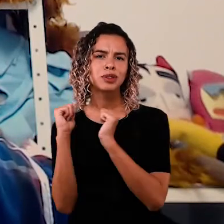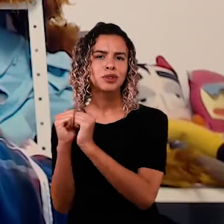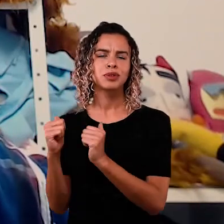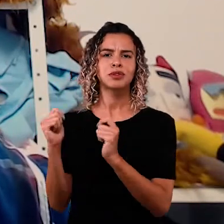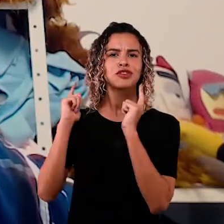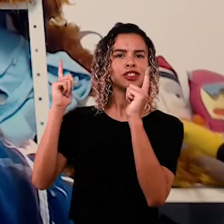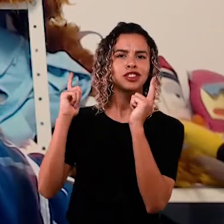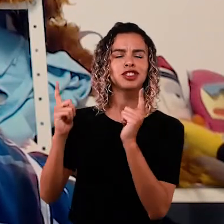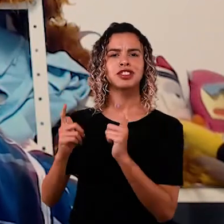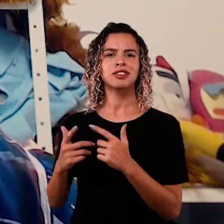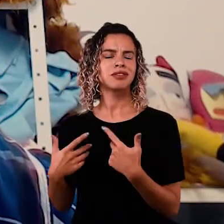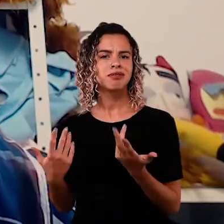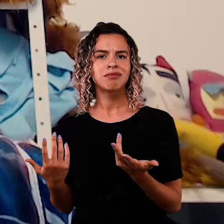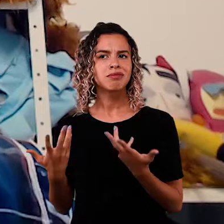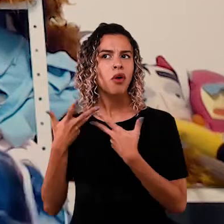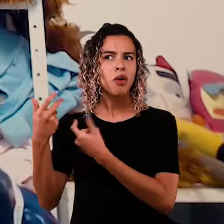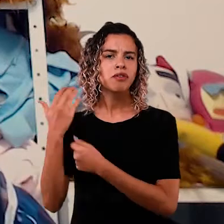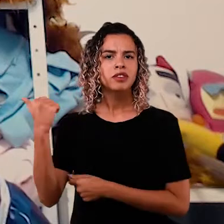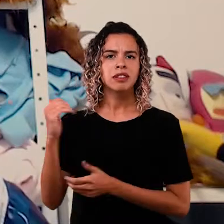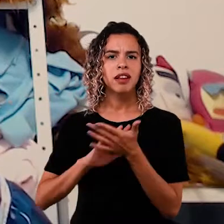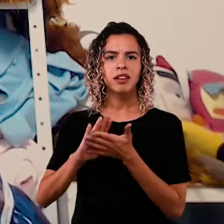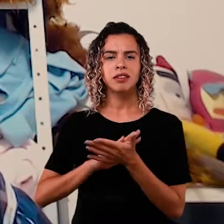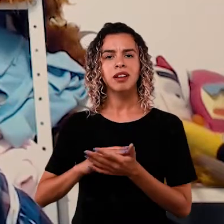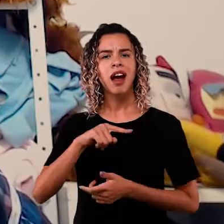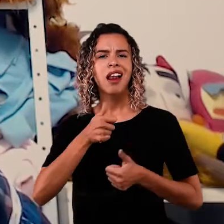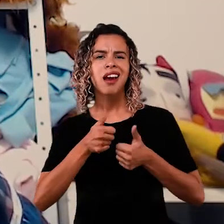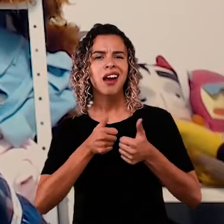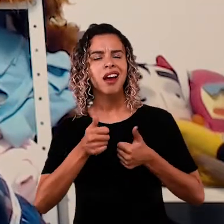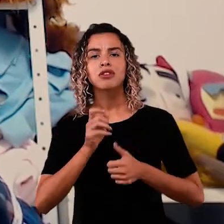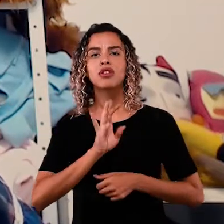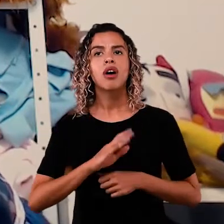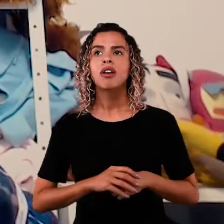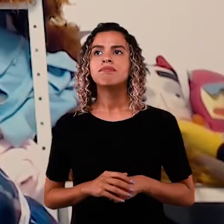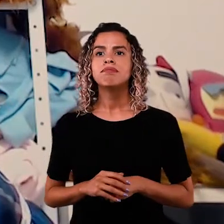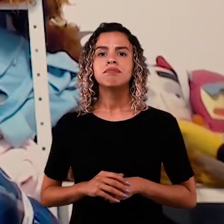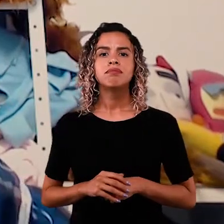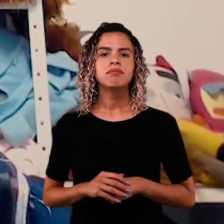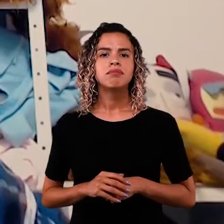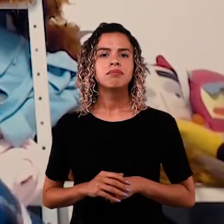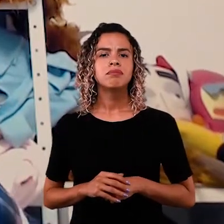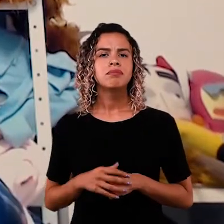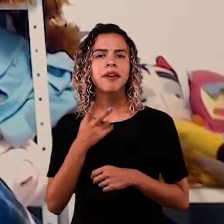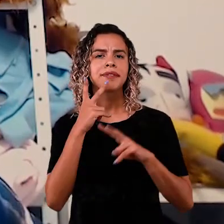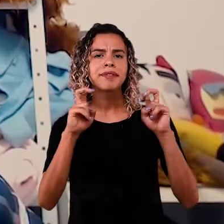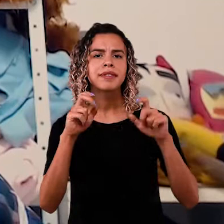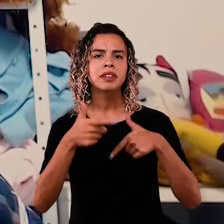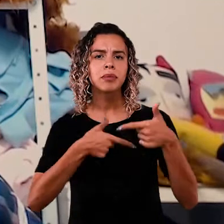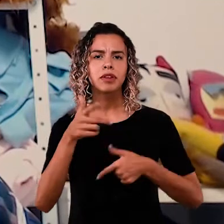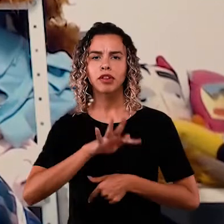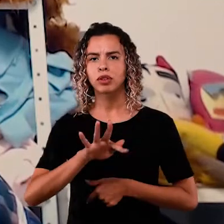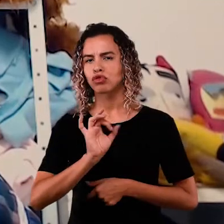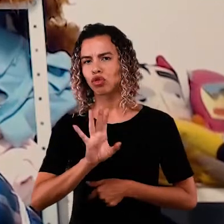junto, sair. Eu sempre era o cara legal pra estar perto e falar coisa de